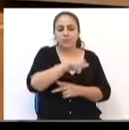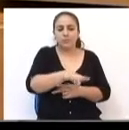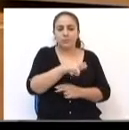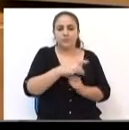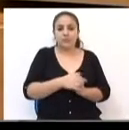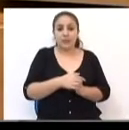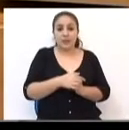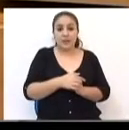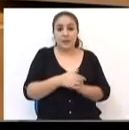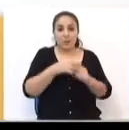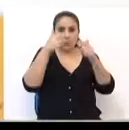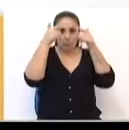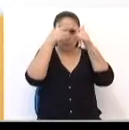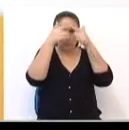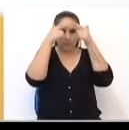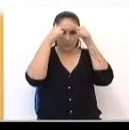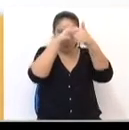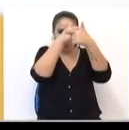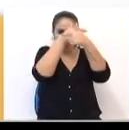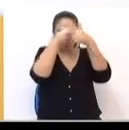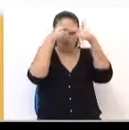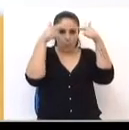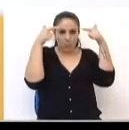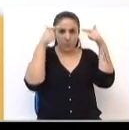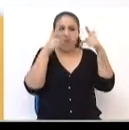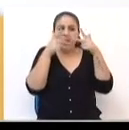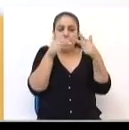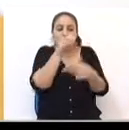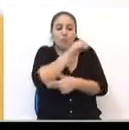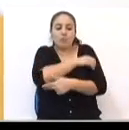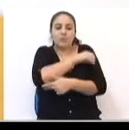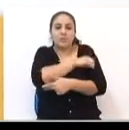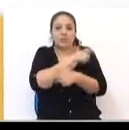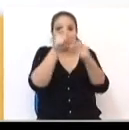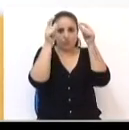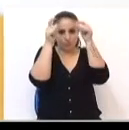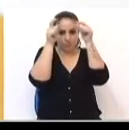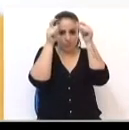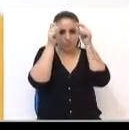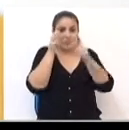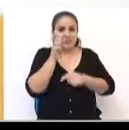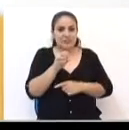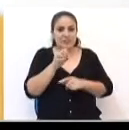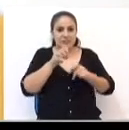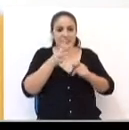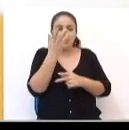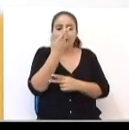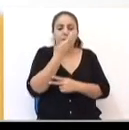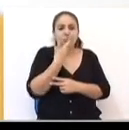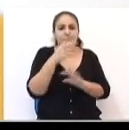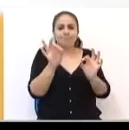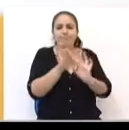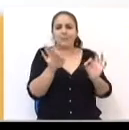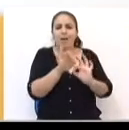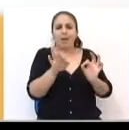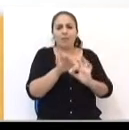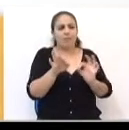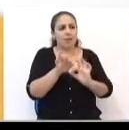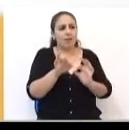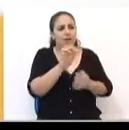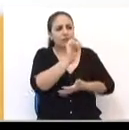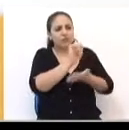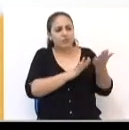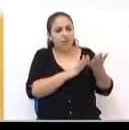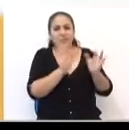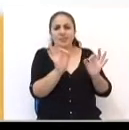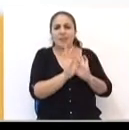salientar: cabeça vazia é a oficina do diabo. Se nós deixarmos as crianças sem atividades e sem